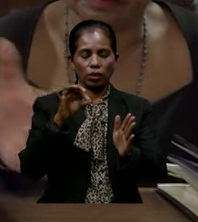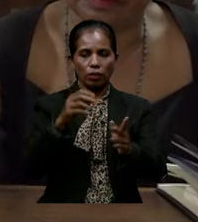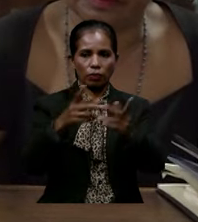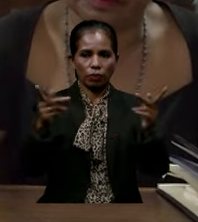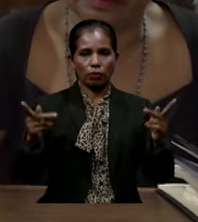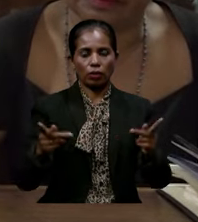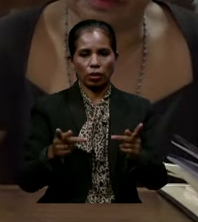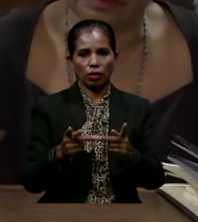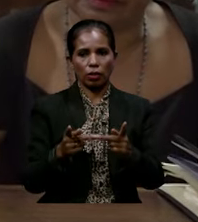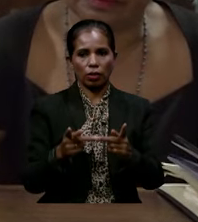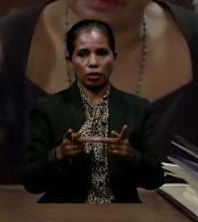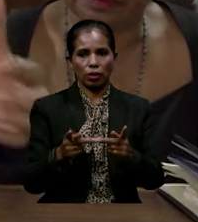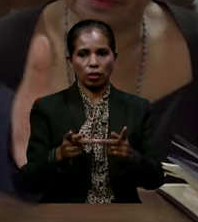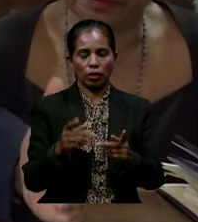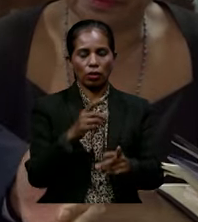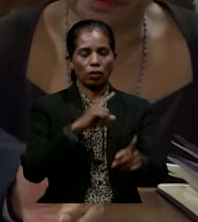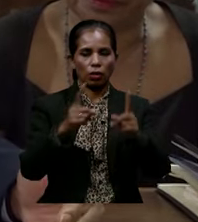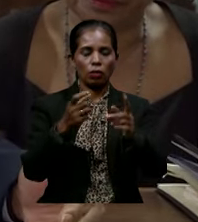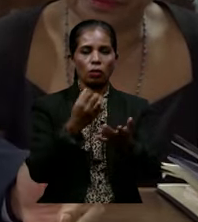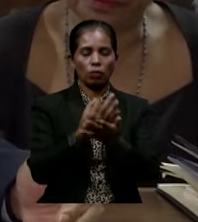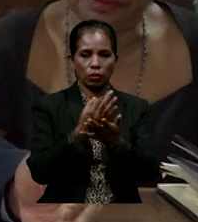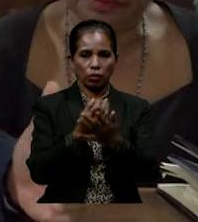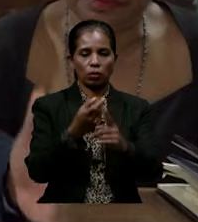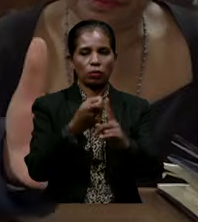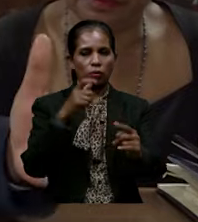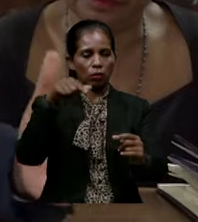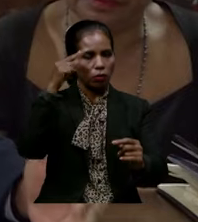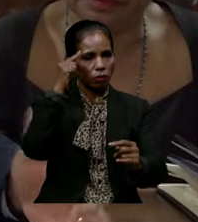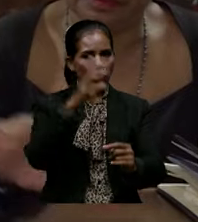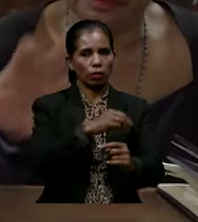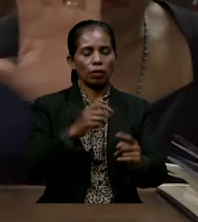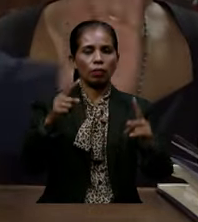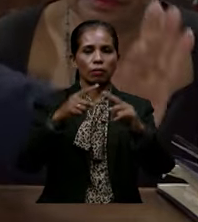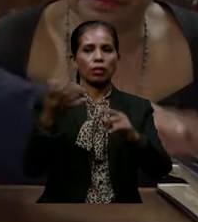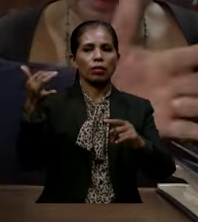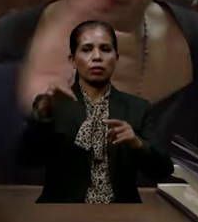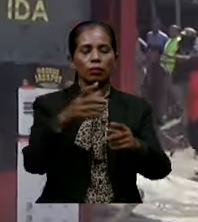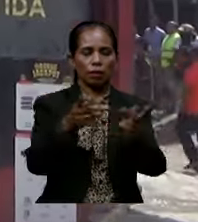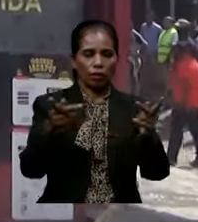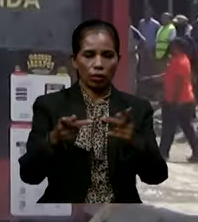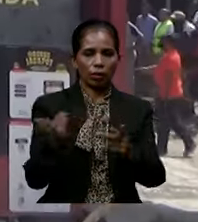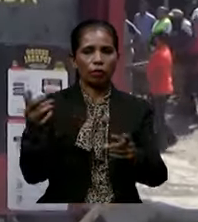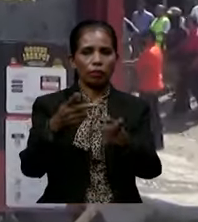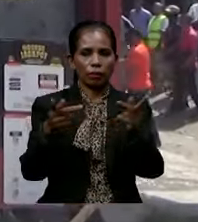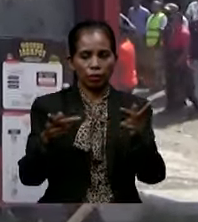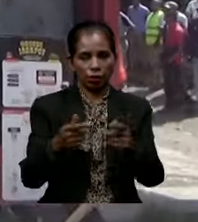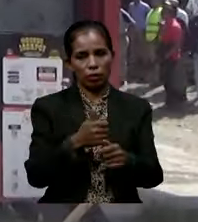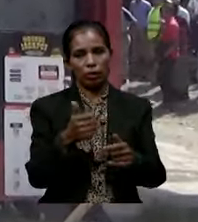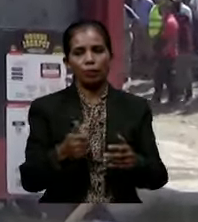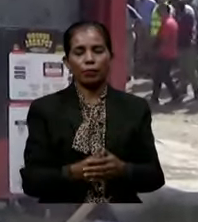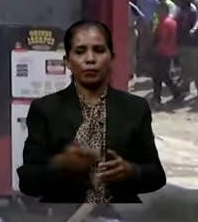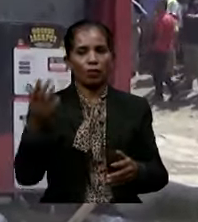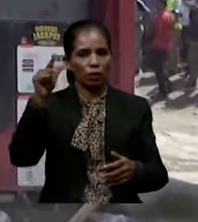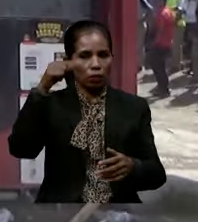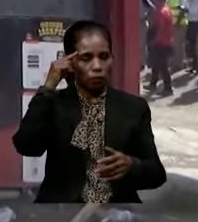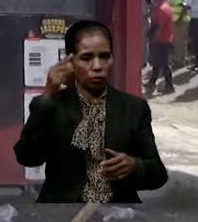ou compensação ruma russi, governo nian, basira ne belahalo fatin ruma sirva. Antes, né, o